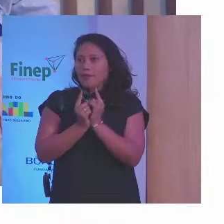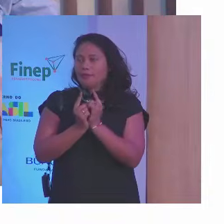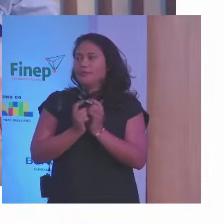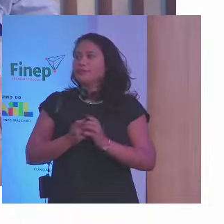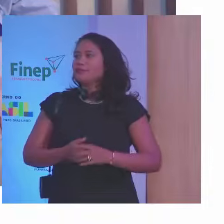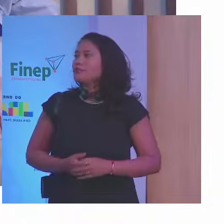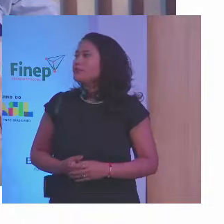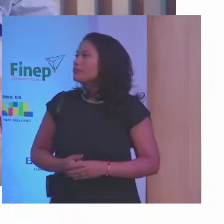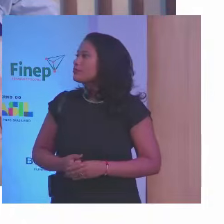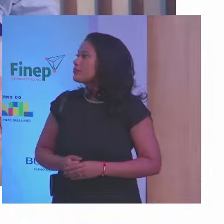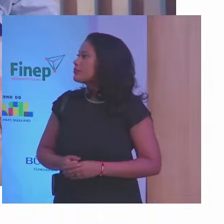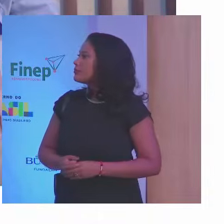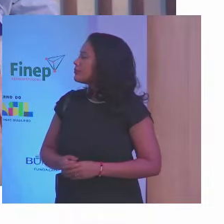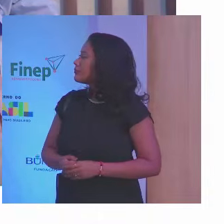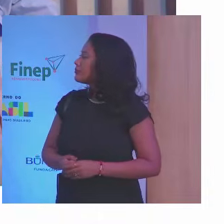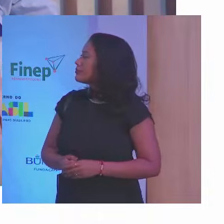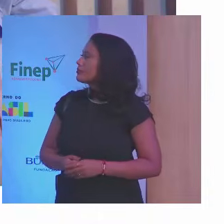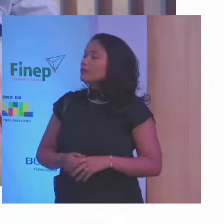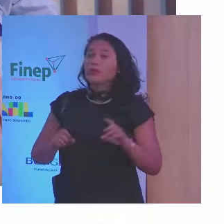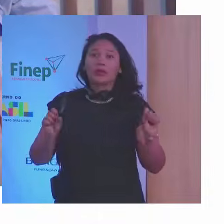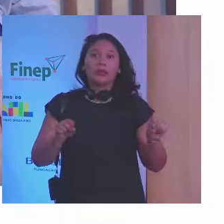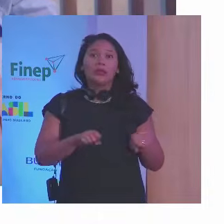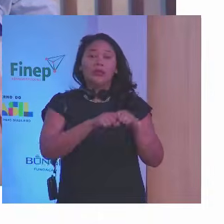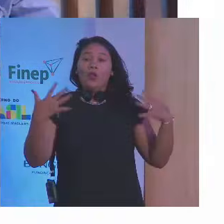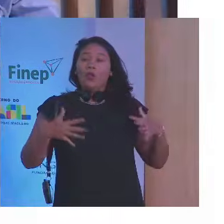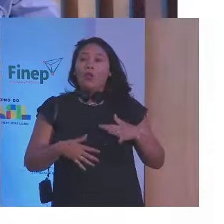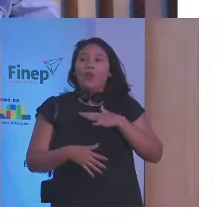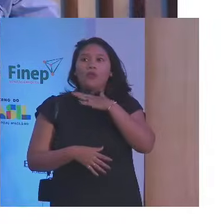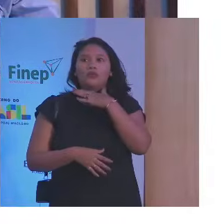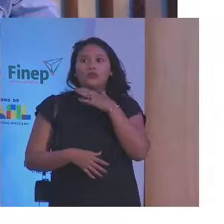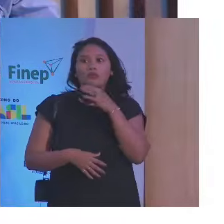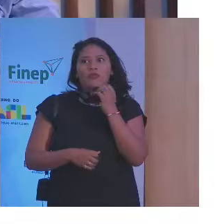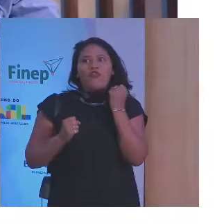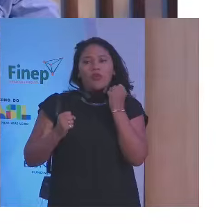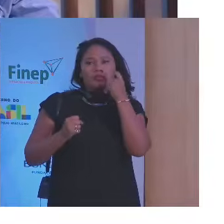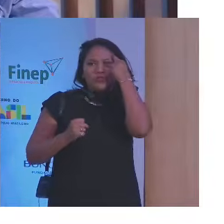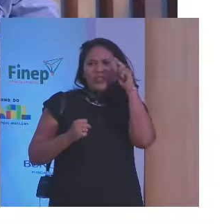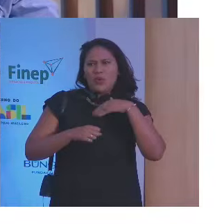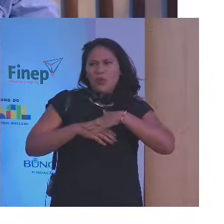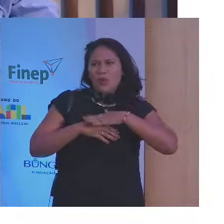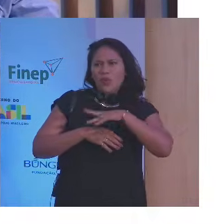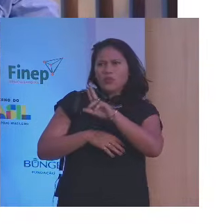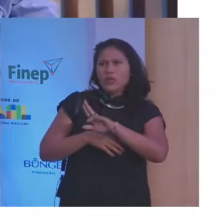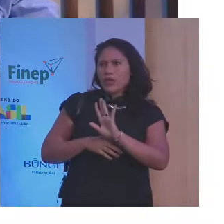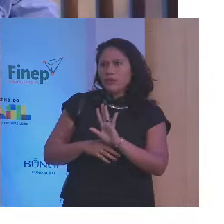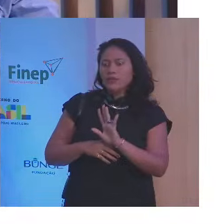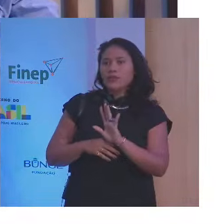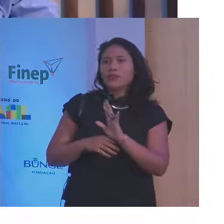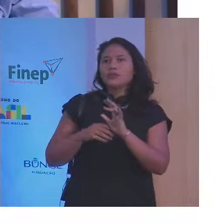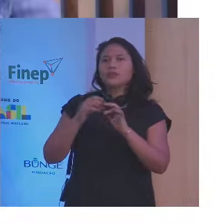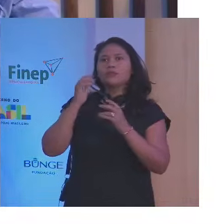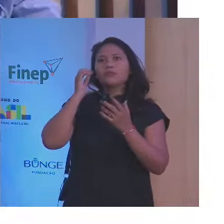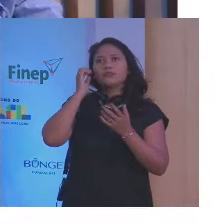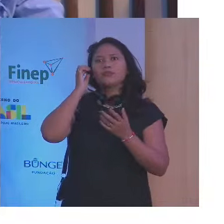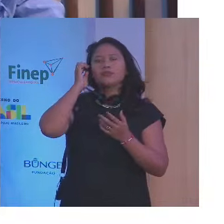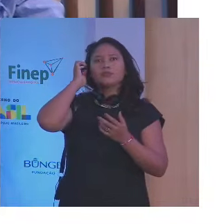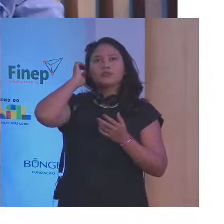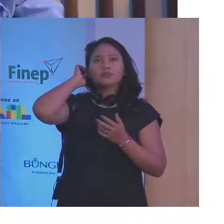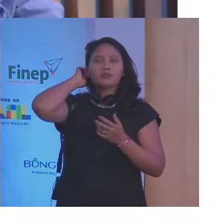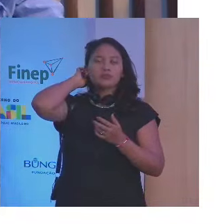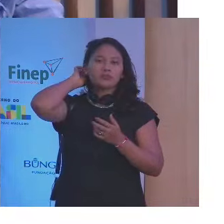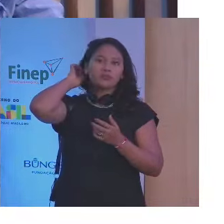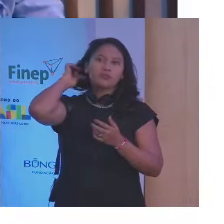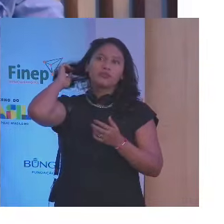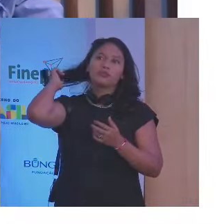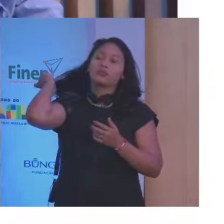Então, colapso realmente é uma palavra muito forte, não sei se eu mesmo usei essa palavra, mas a questão é que a